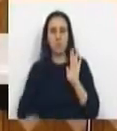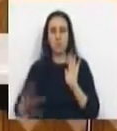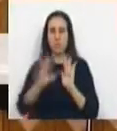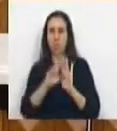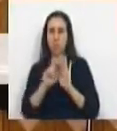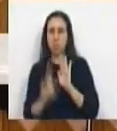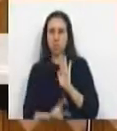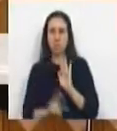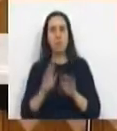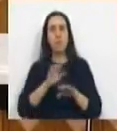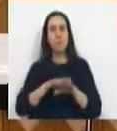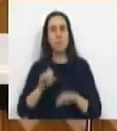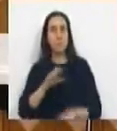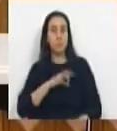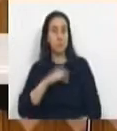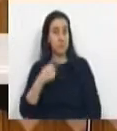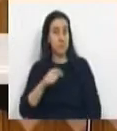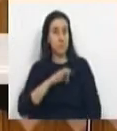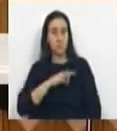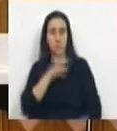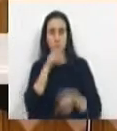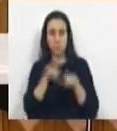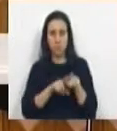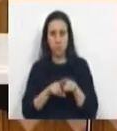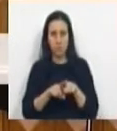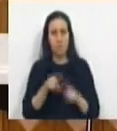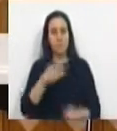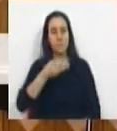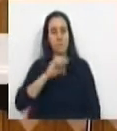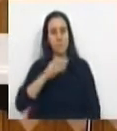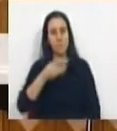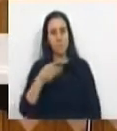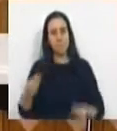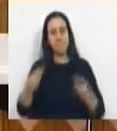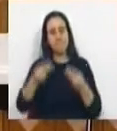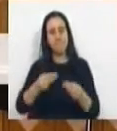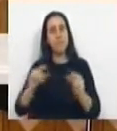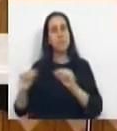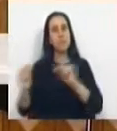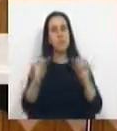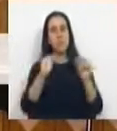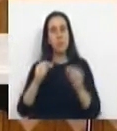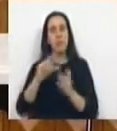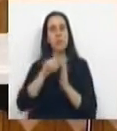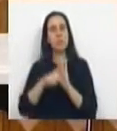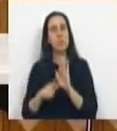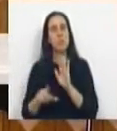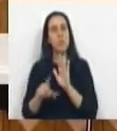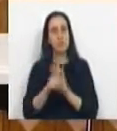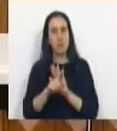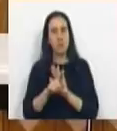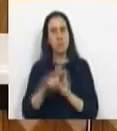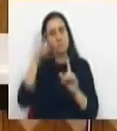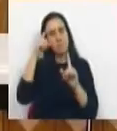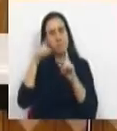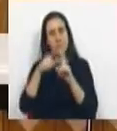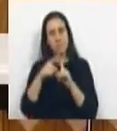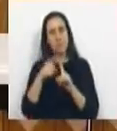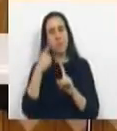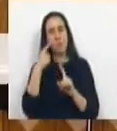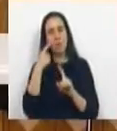baixo. Por isso mesmo, Sr. Presidente, Srs. Deputados, o PCP traz hoje à discussão um projeto de lei que visa o